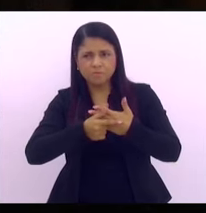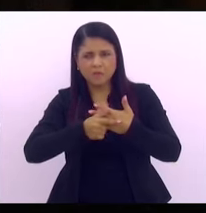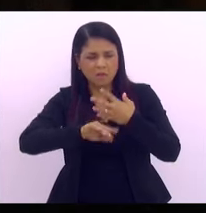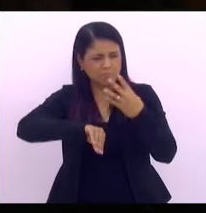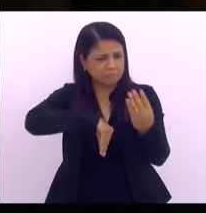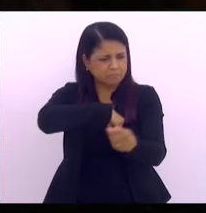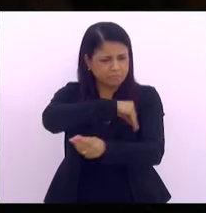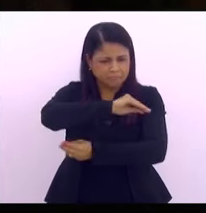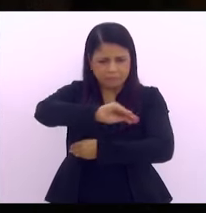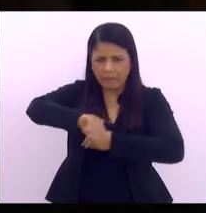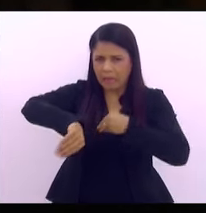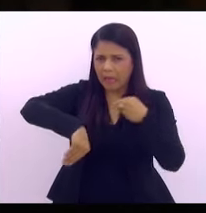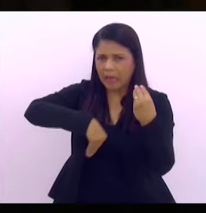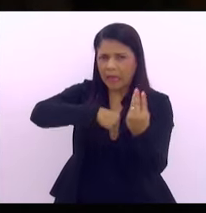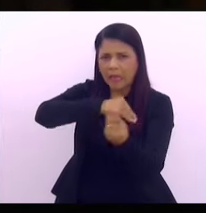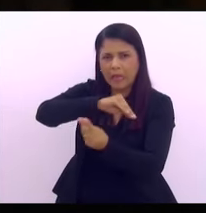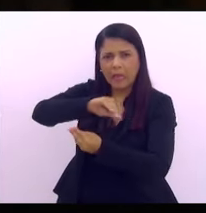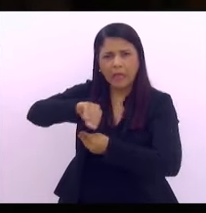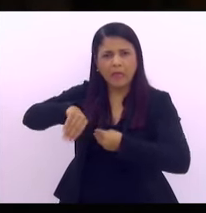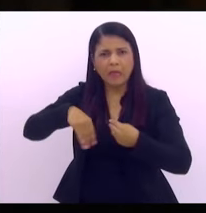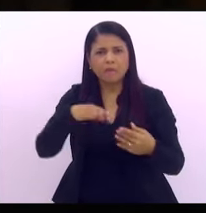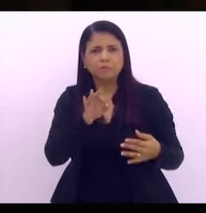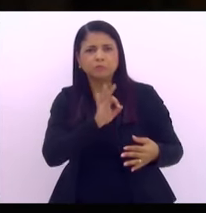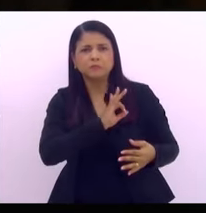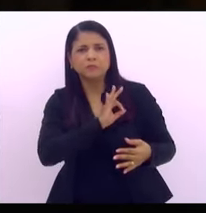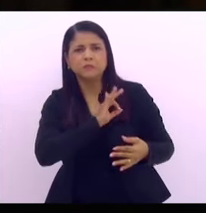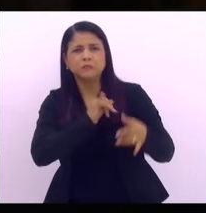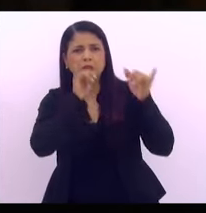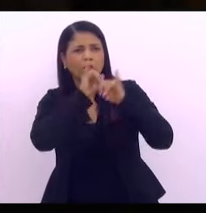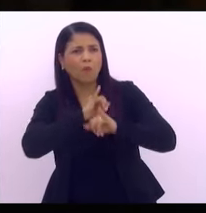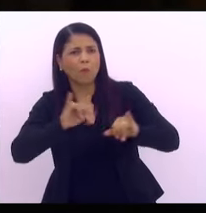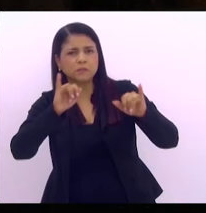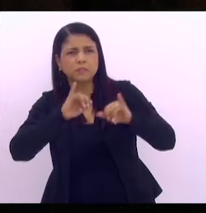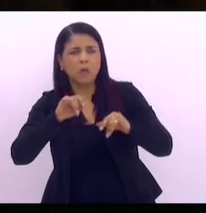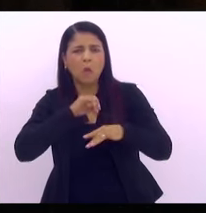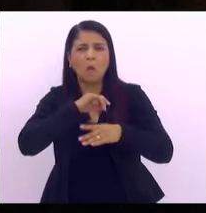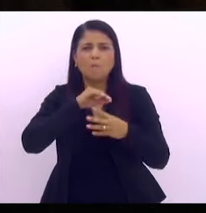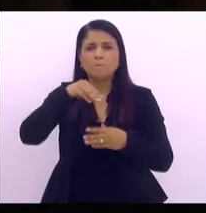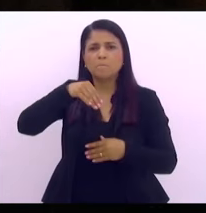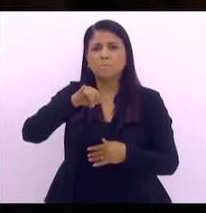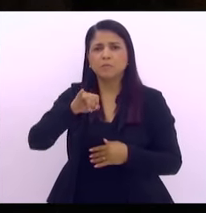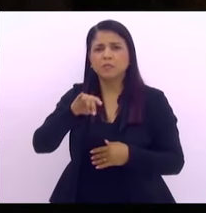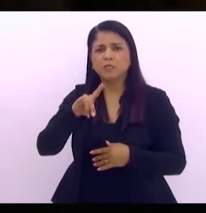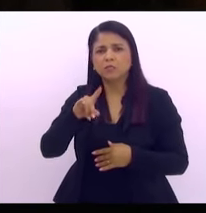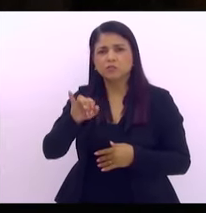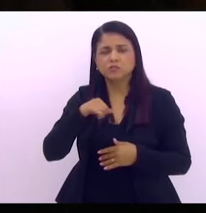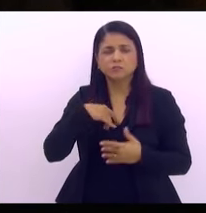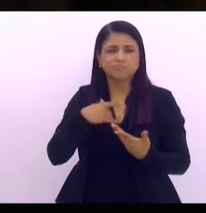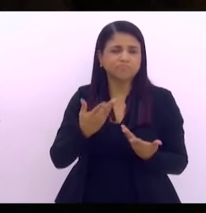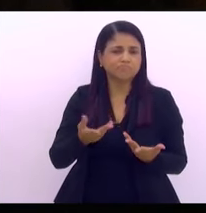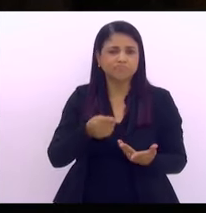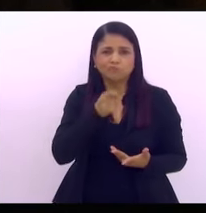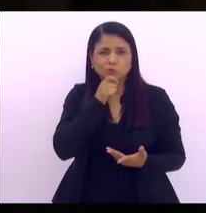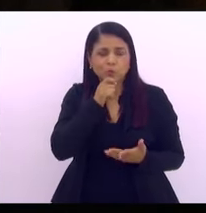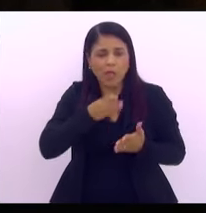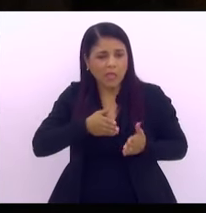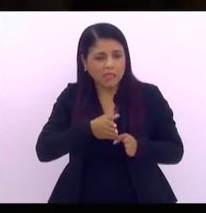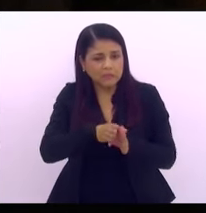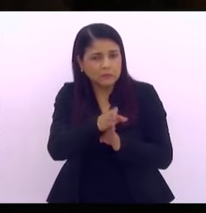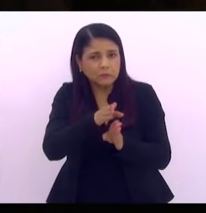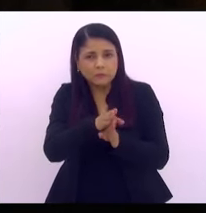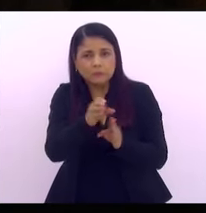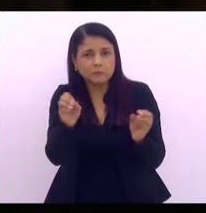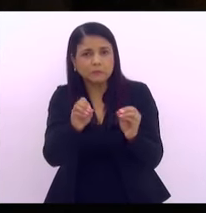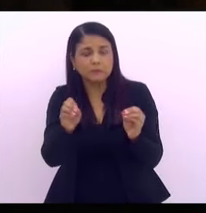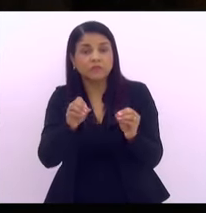que embolados nessa falta de rumo que nós temos. A nossa área de